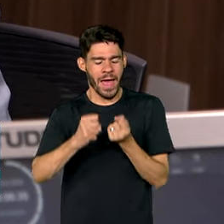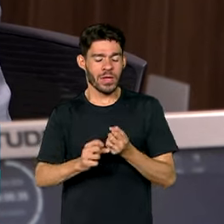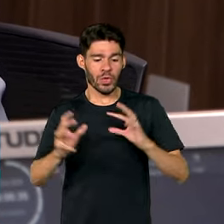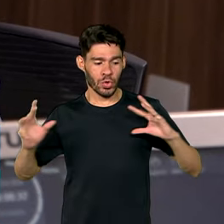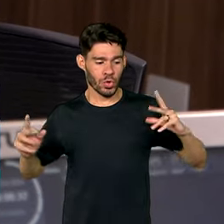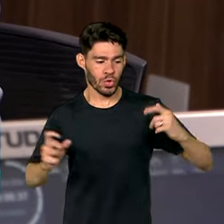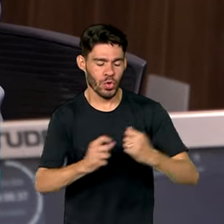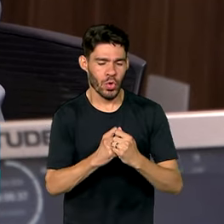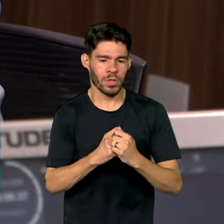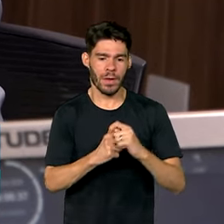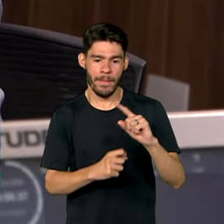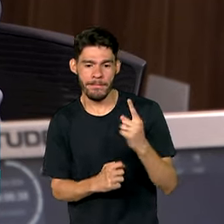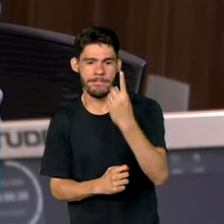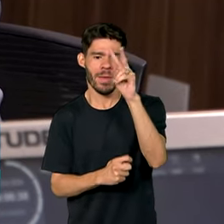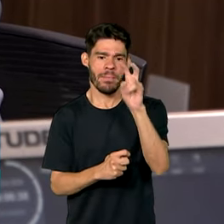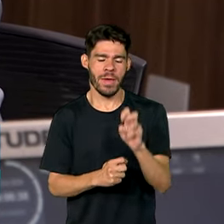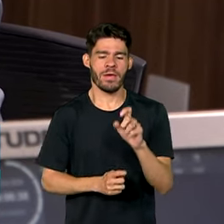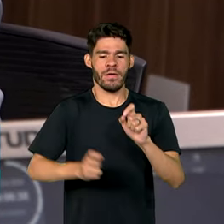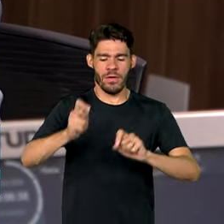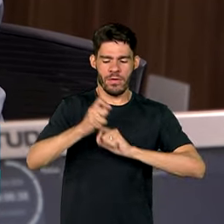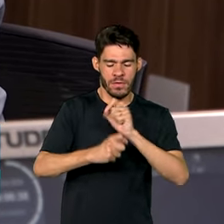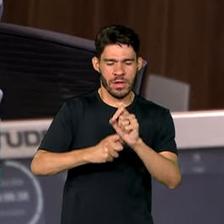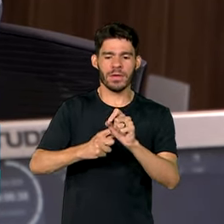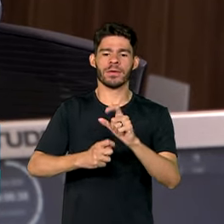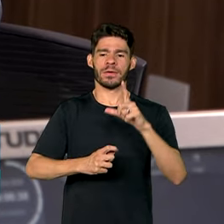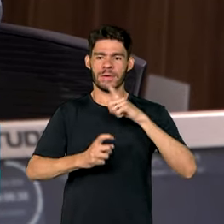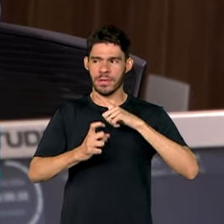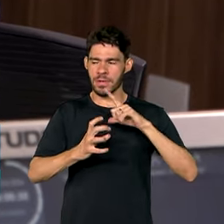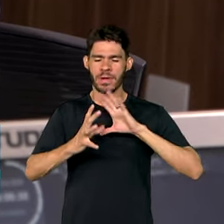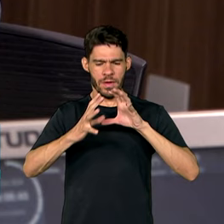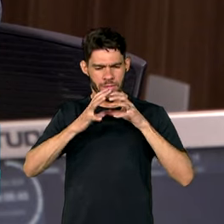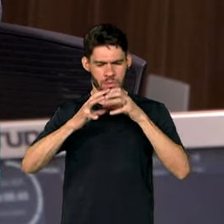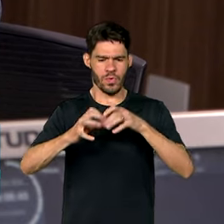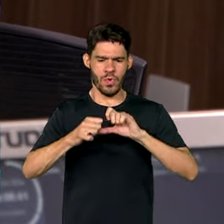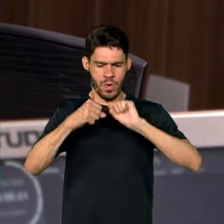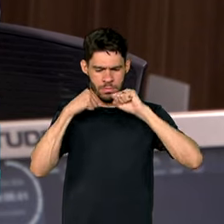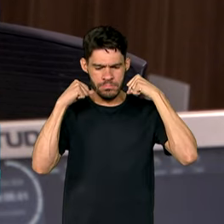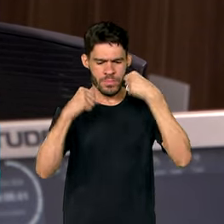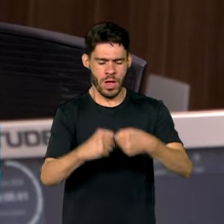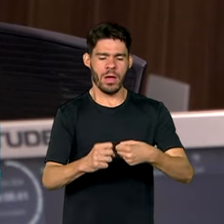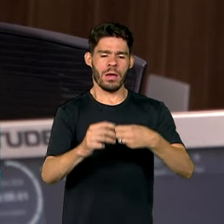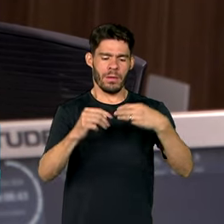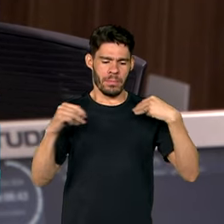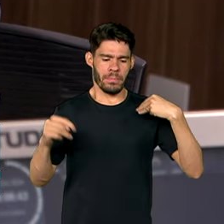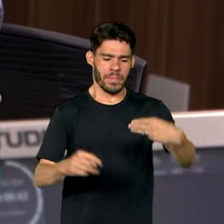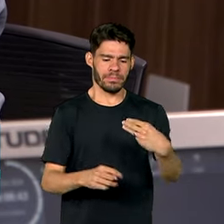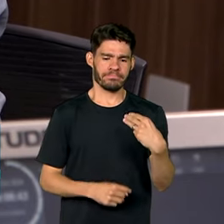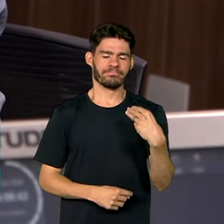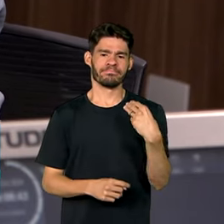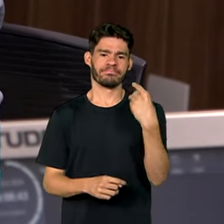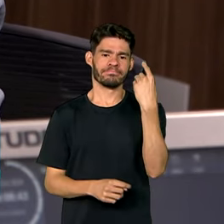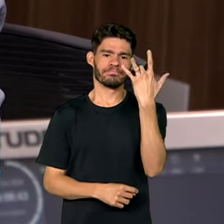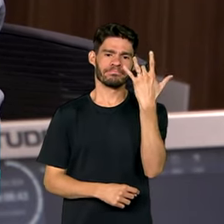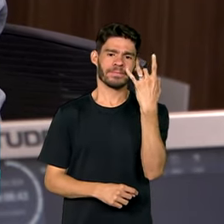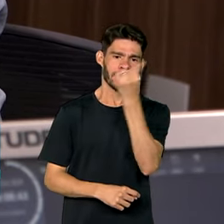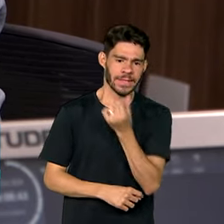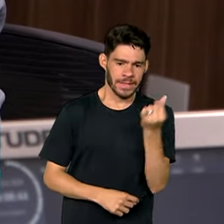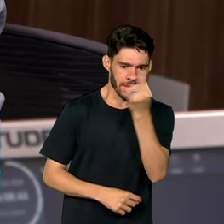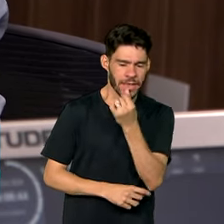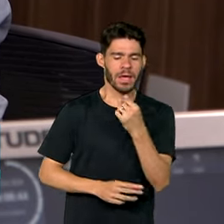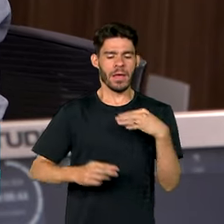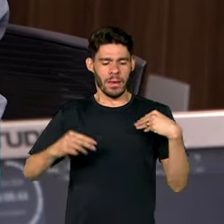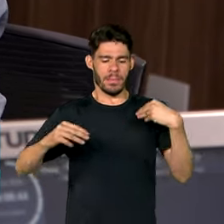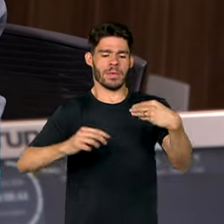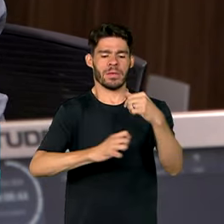todos porque pela primeira vez sentou-se numa Força Tarefa Ministérios da Fazenda ministérios de mudança